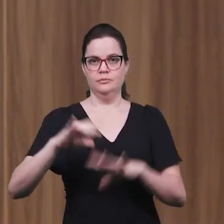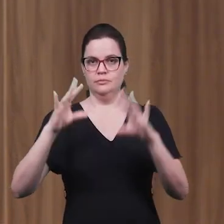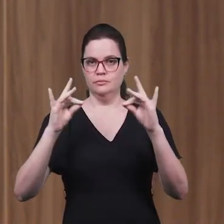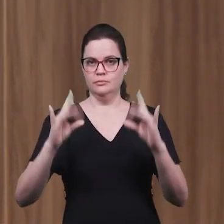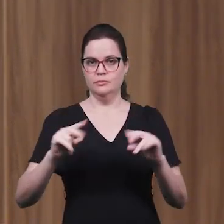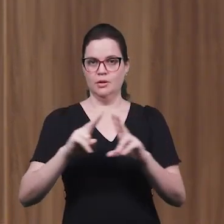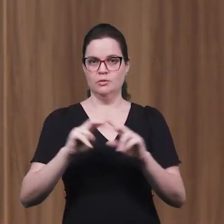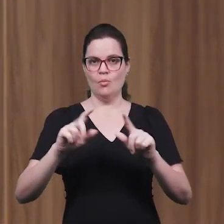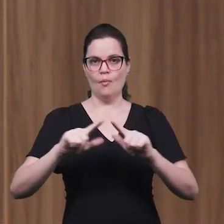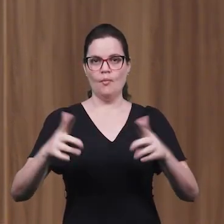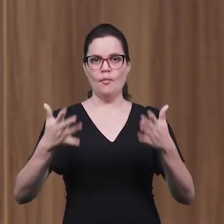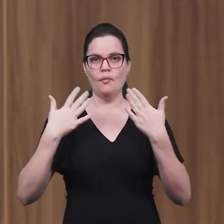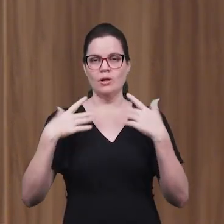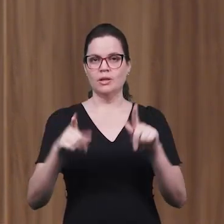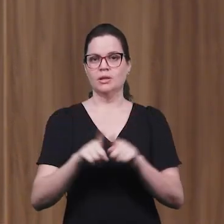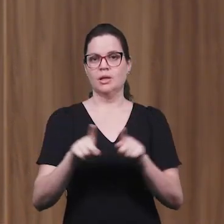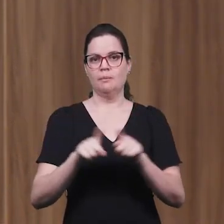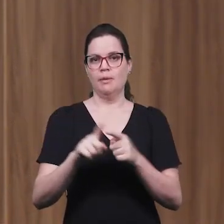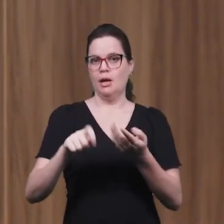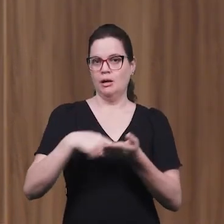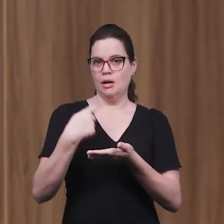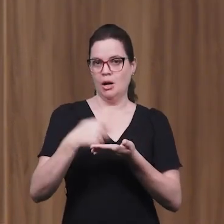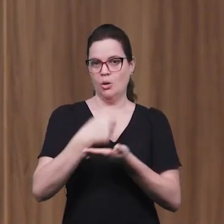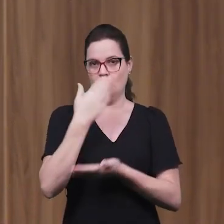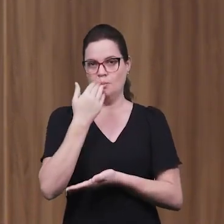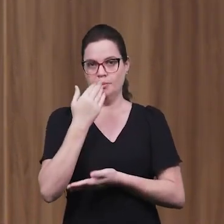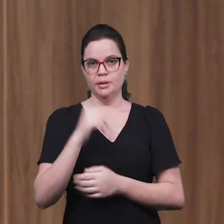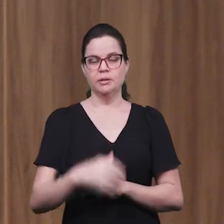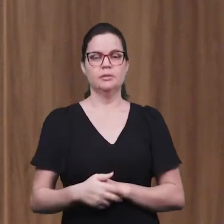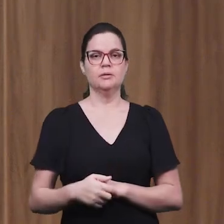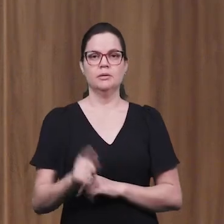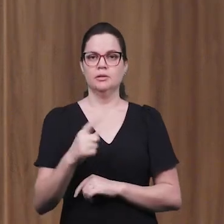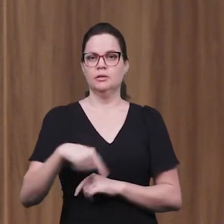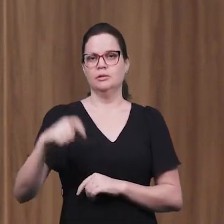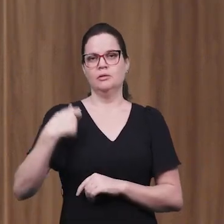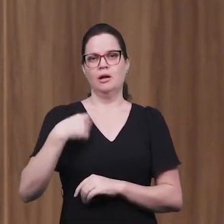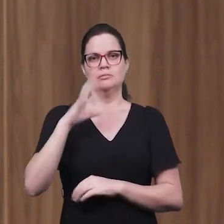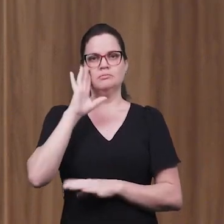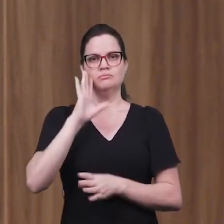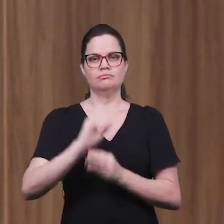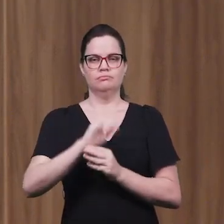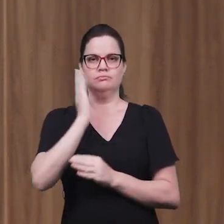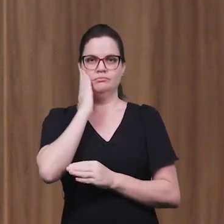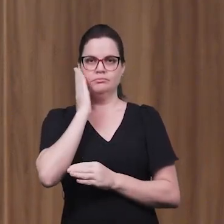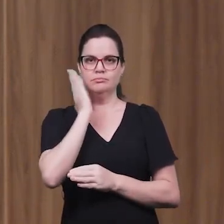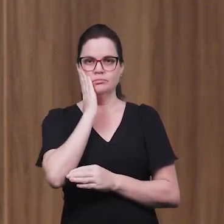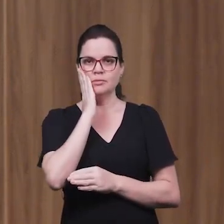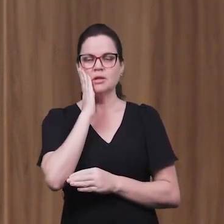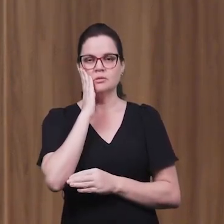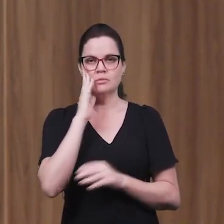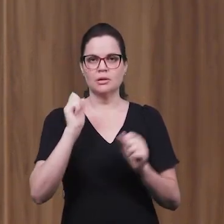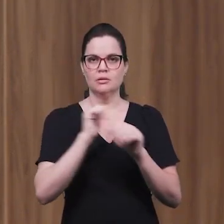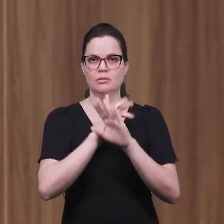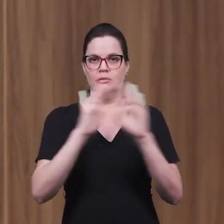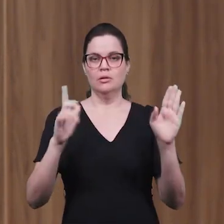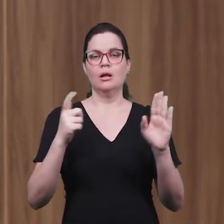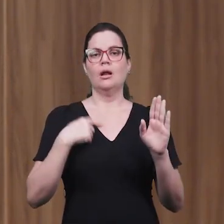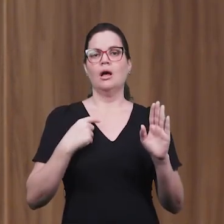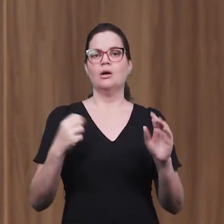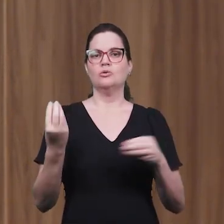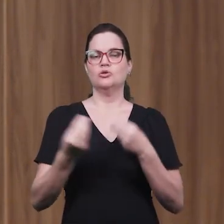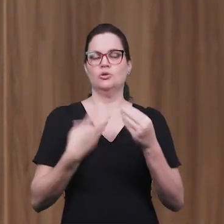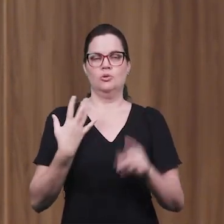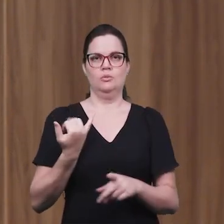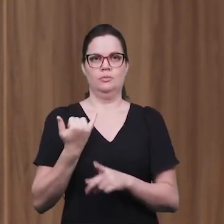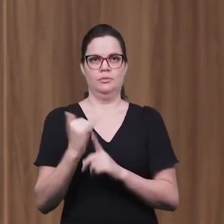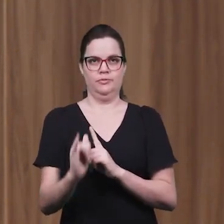sobre o deserto, alimentação, e isso enriquece o nosso entendimento e a profundidade da